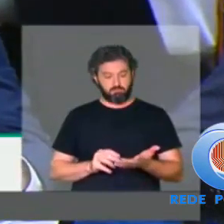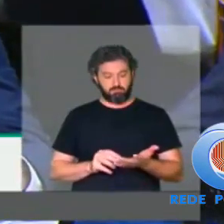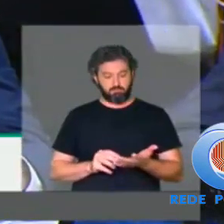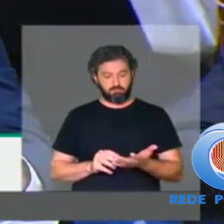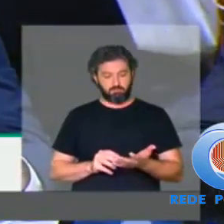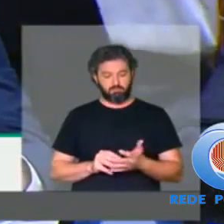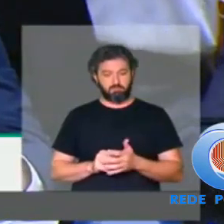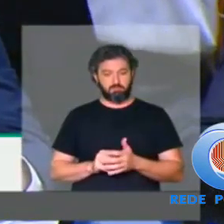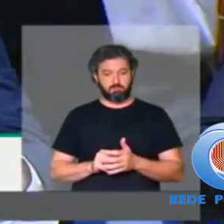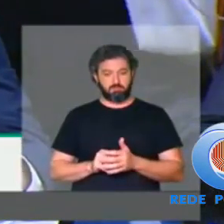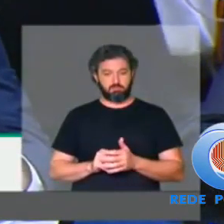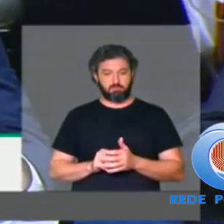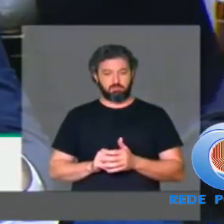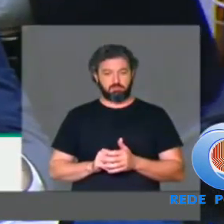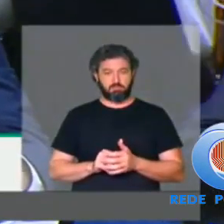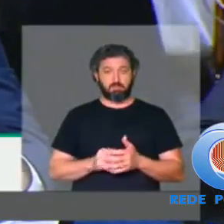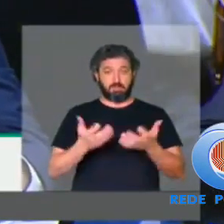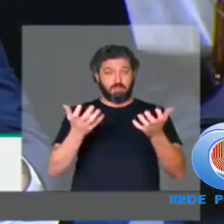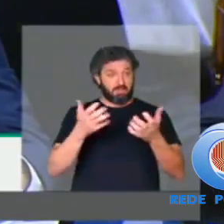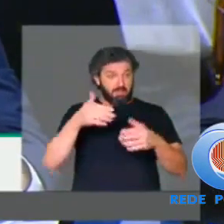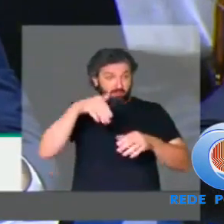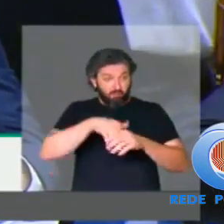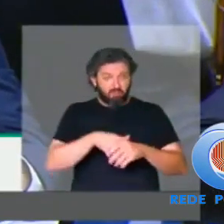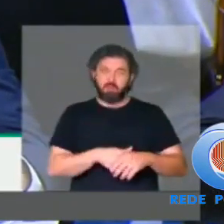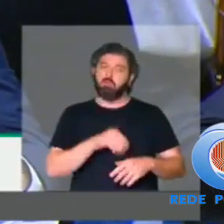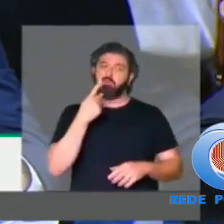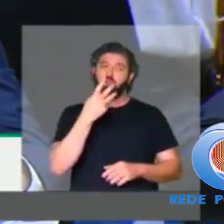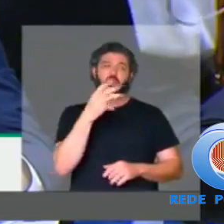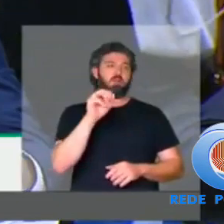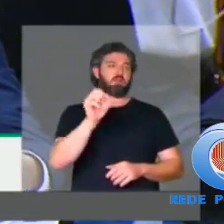normalmente. Falar 30 segundos. E agora,